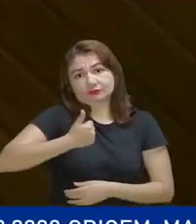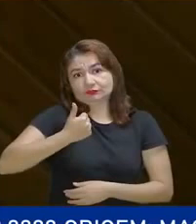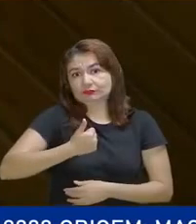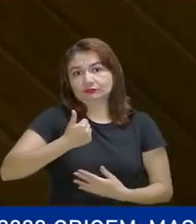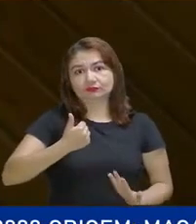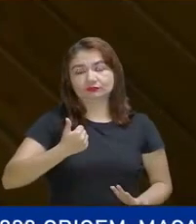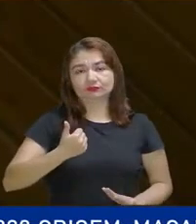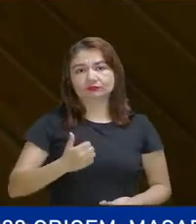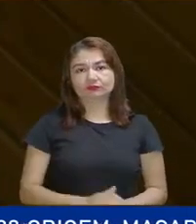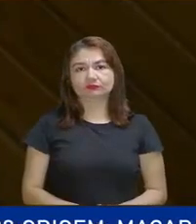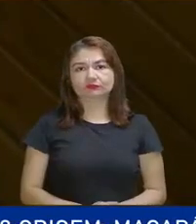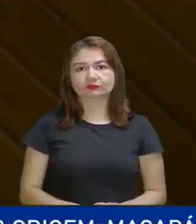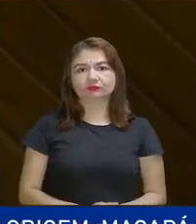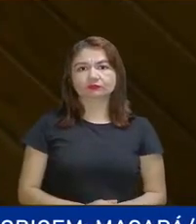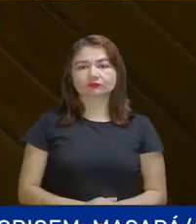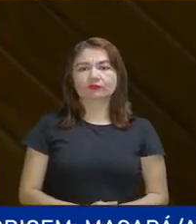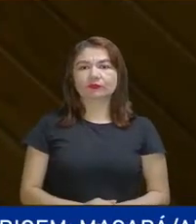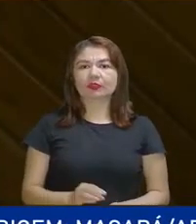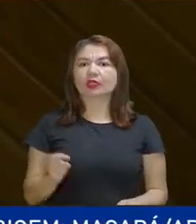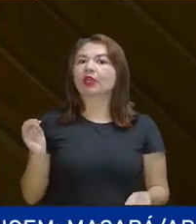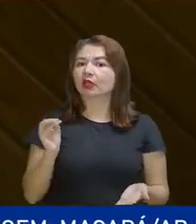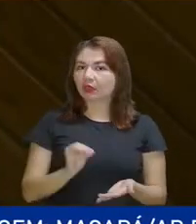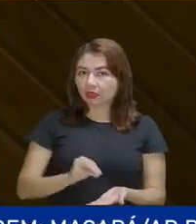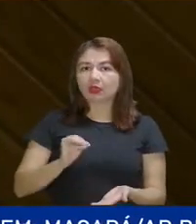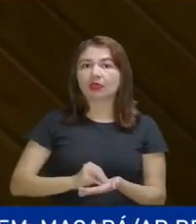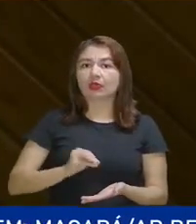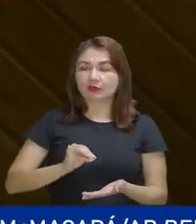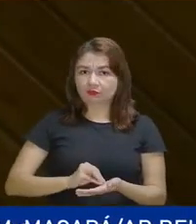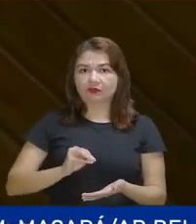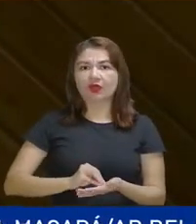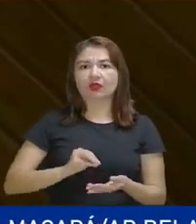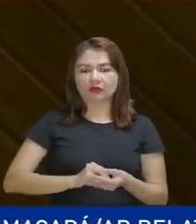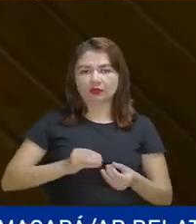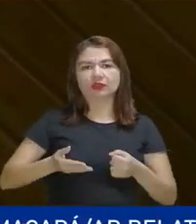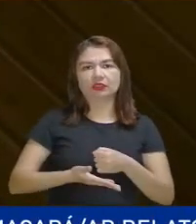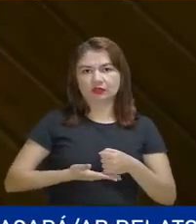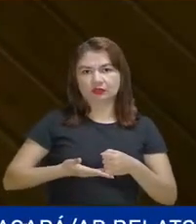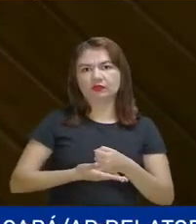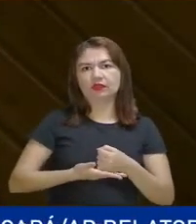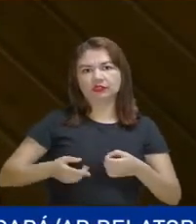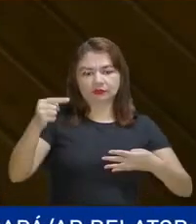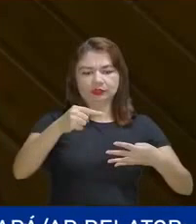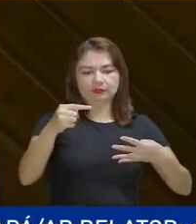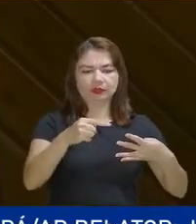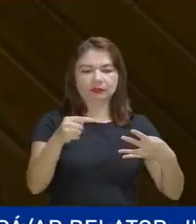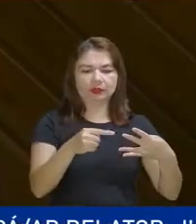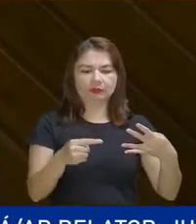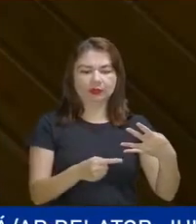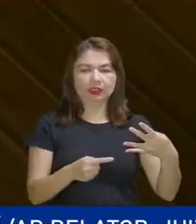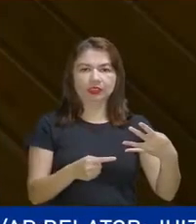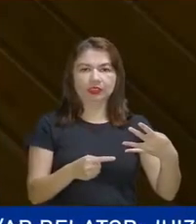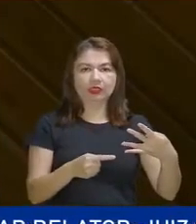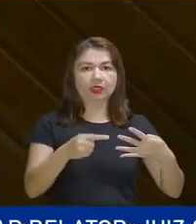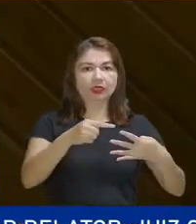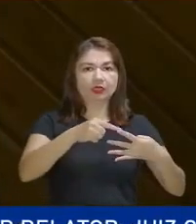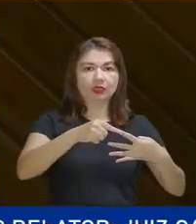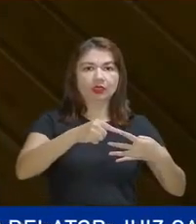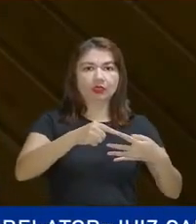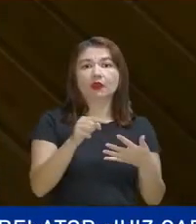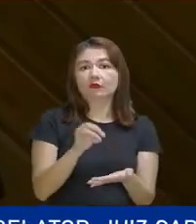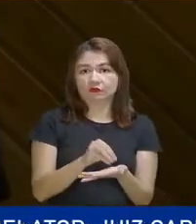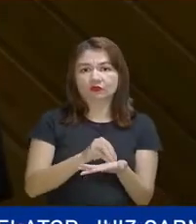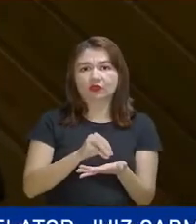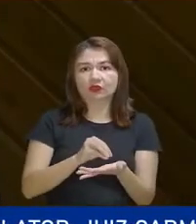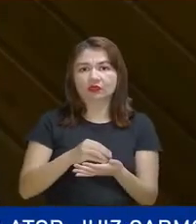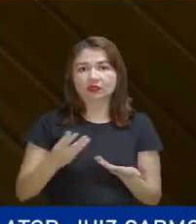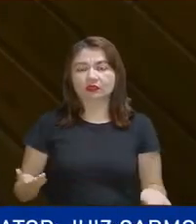preliminar de ausência de uma das condições da ação, em face de que não se trata aqui de um investigado